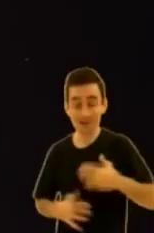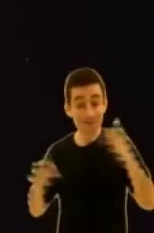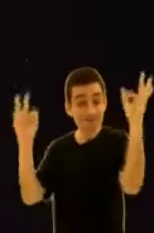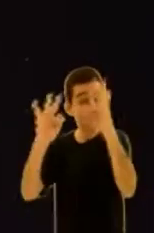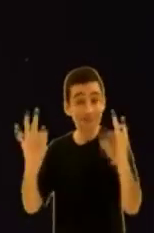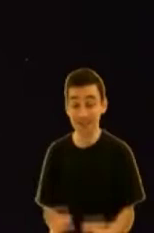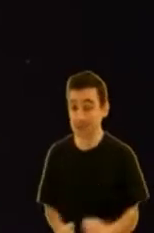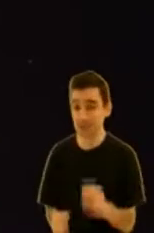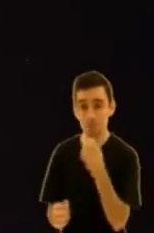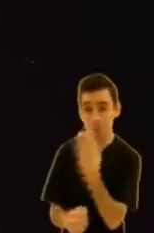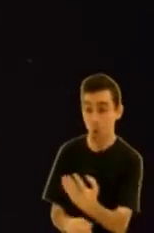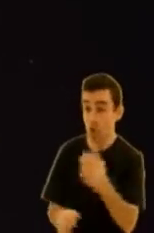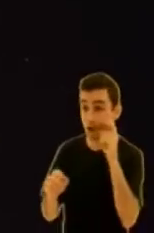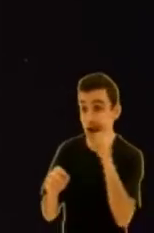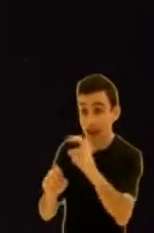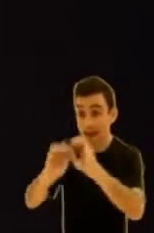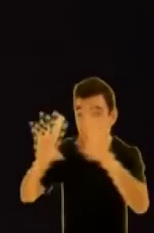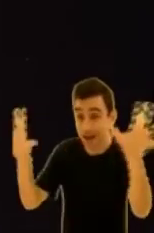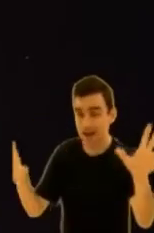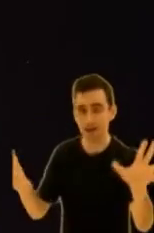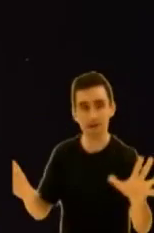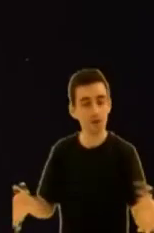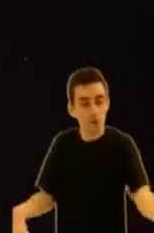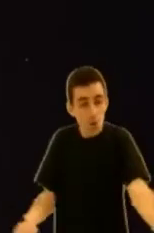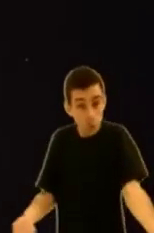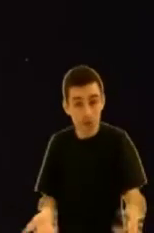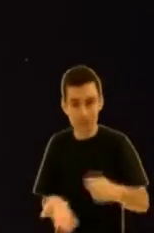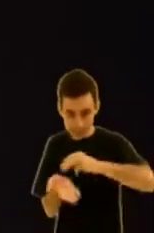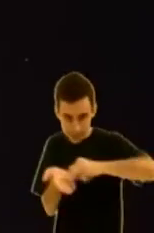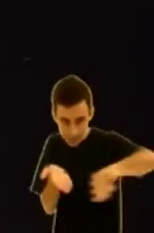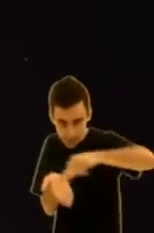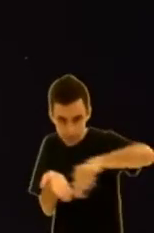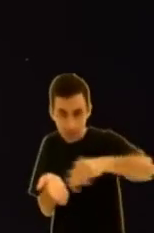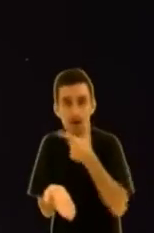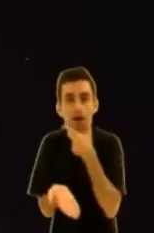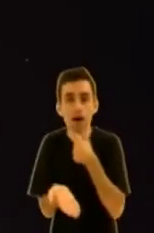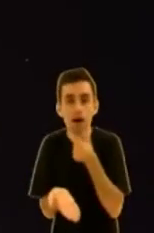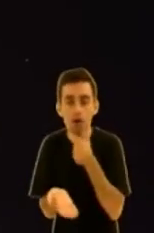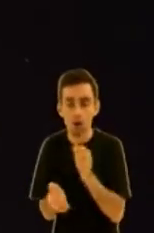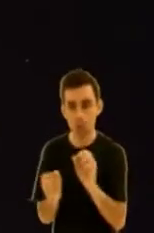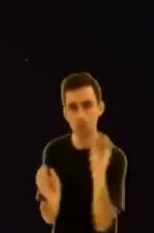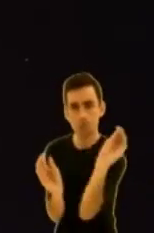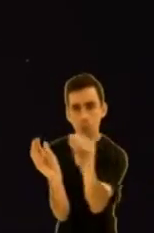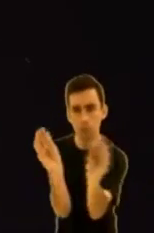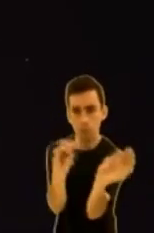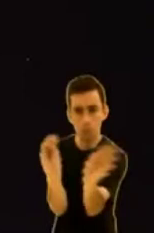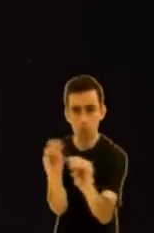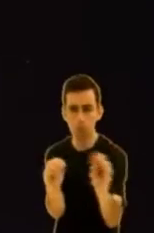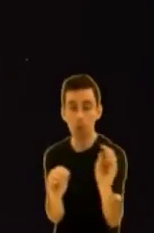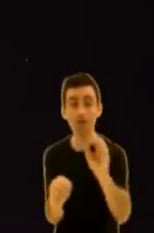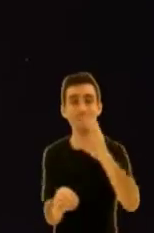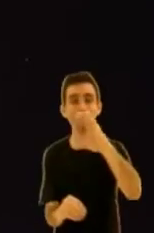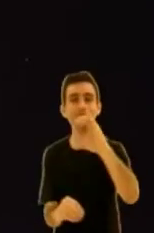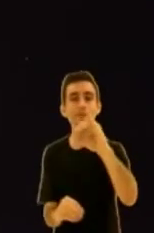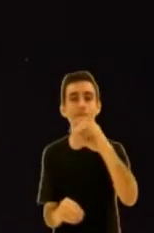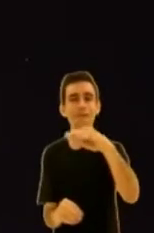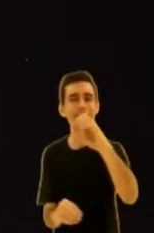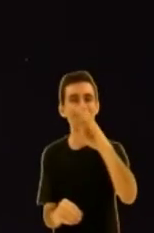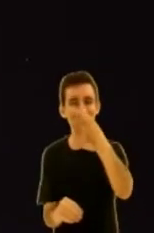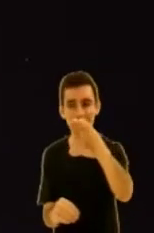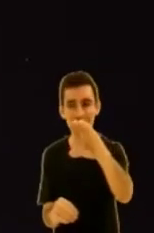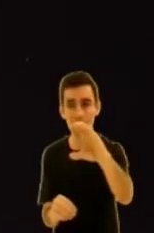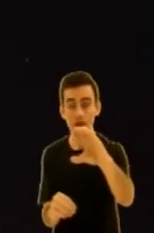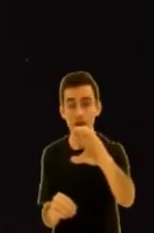quanto de vocês. O secretário que hoje alimenta o CIMEC todo de forma transparente, tem isso tudo, se amanhã ele não